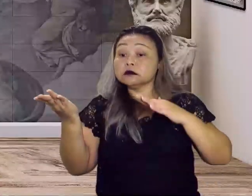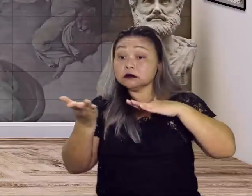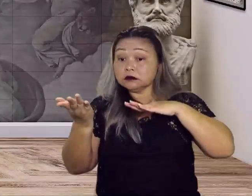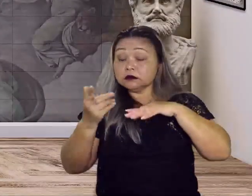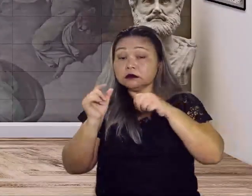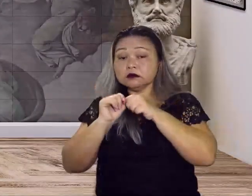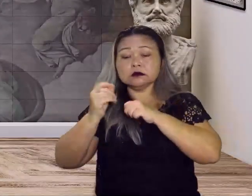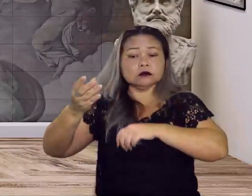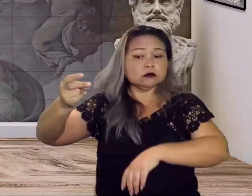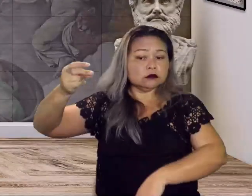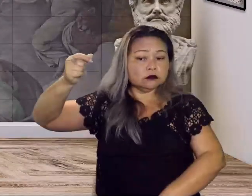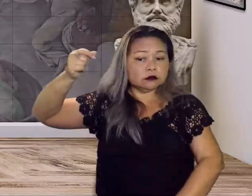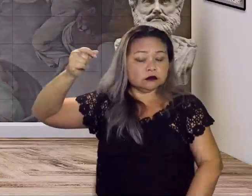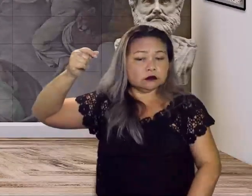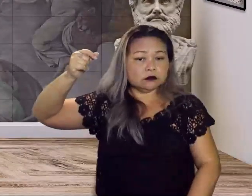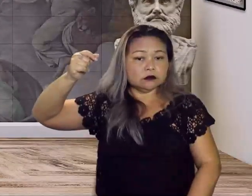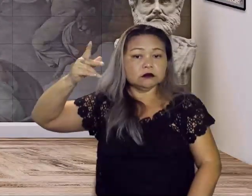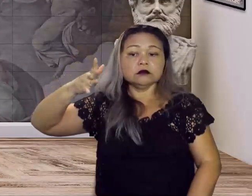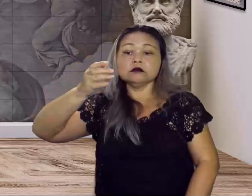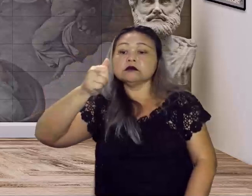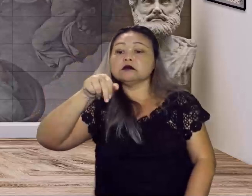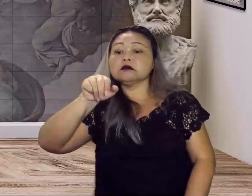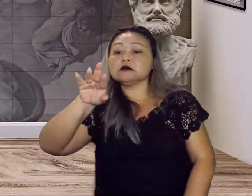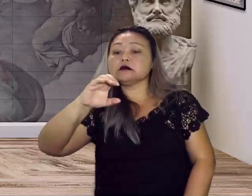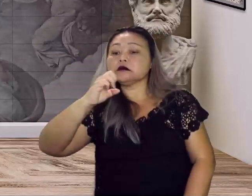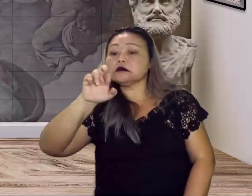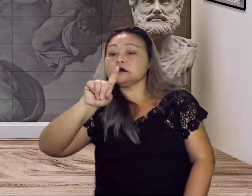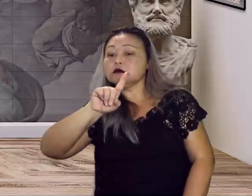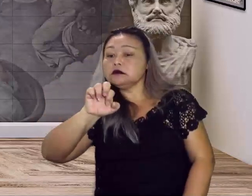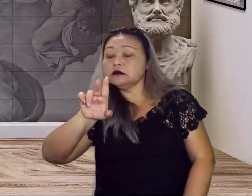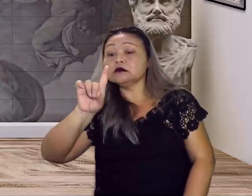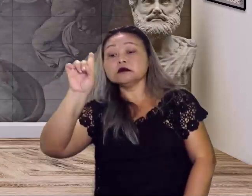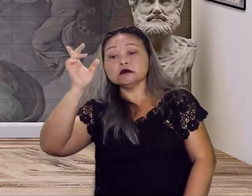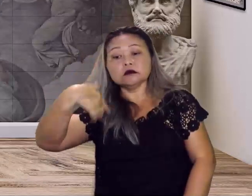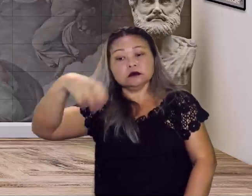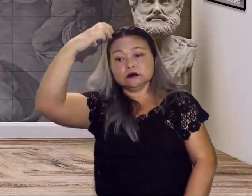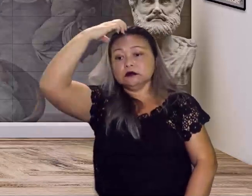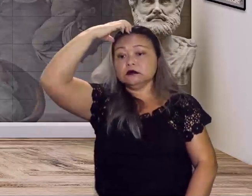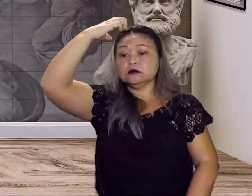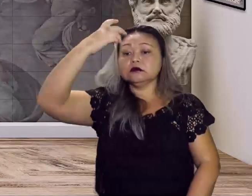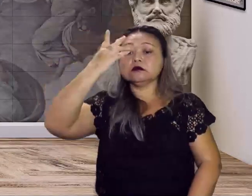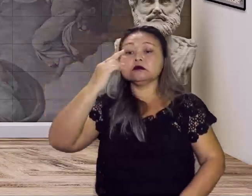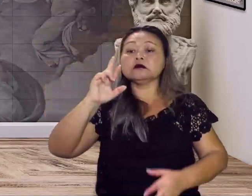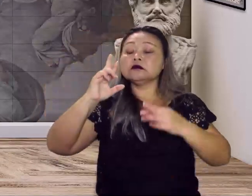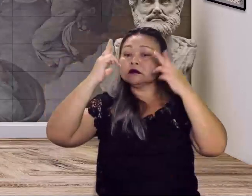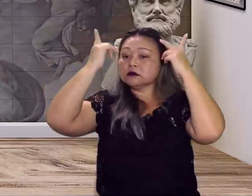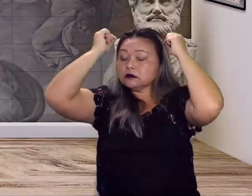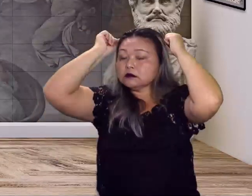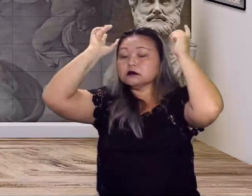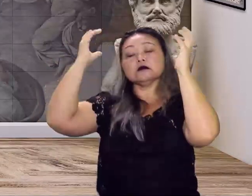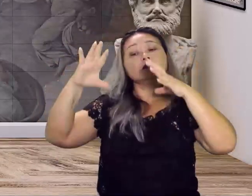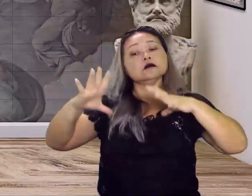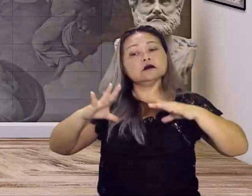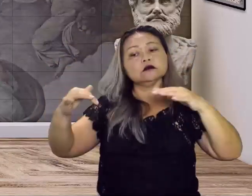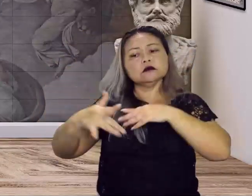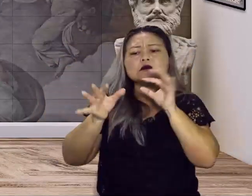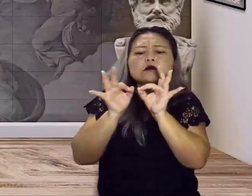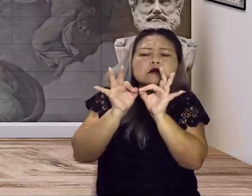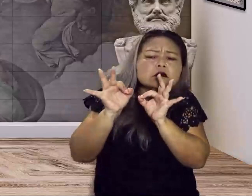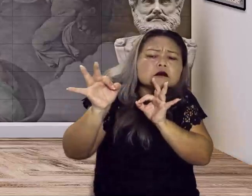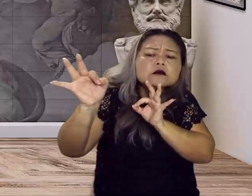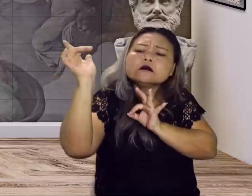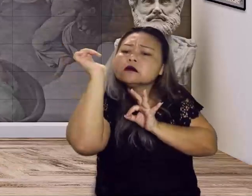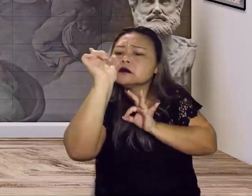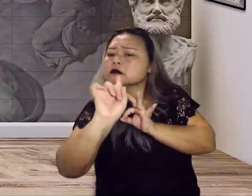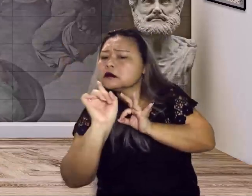ó, antigo o Augusto César, o imperador de Roma, as cidades longínquas, onde ele não conseguia